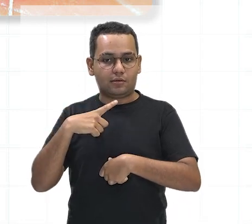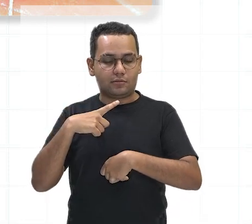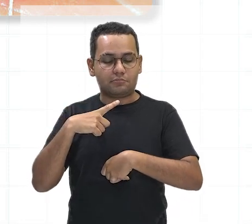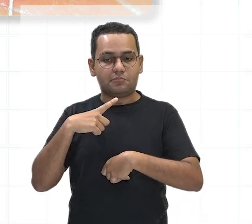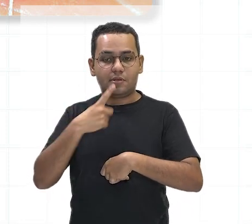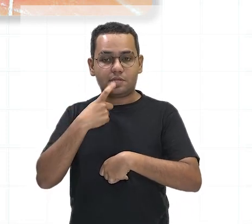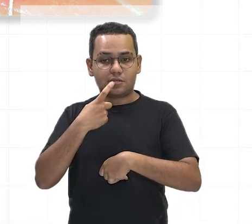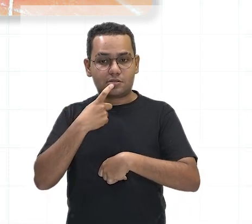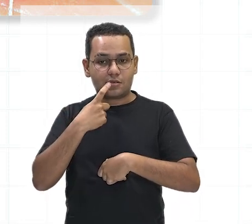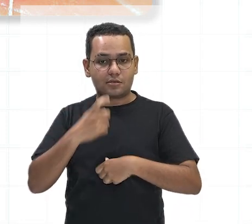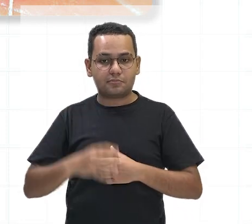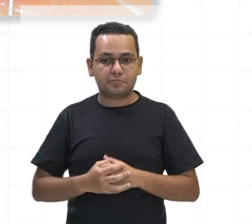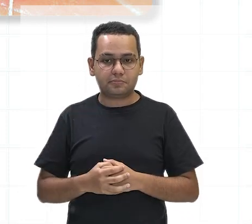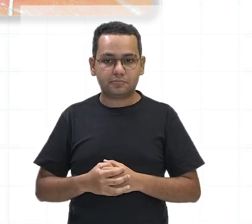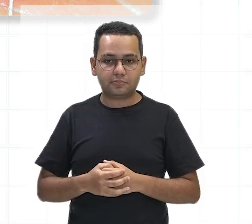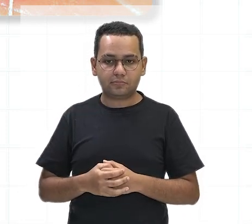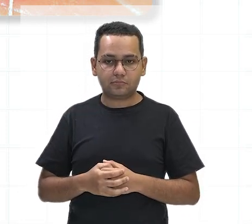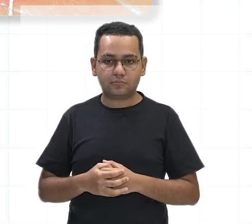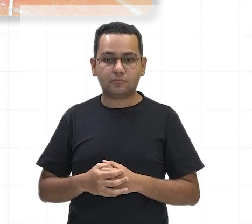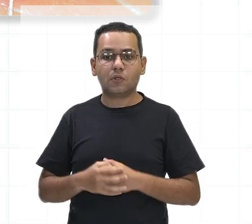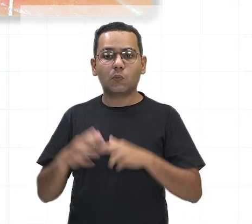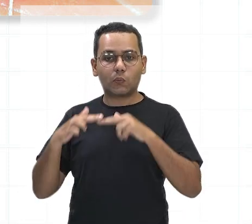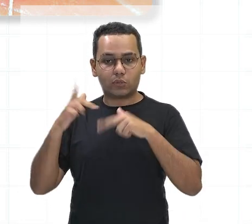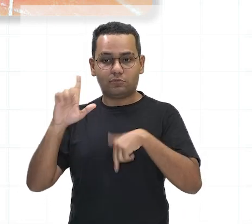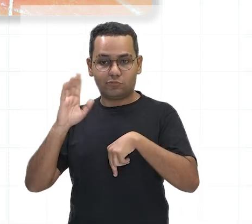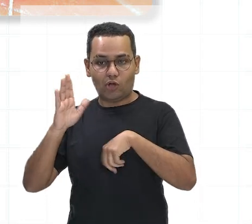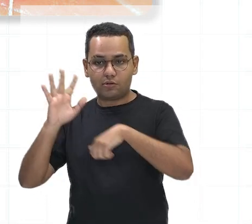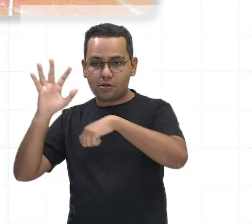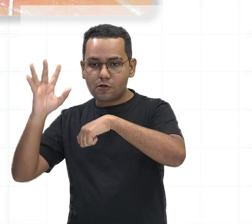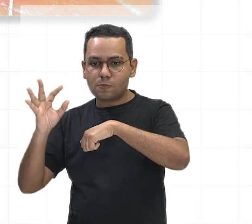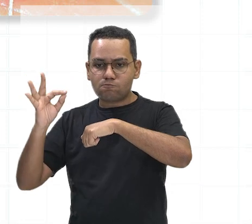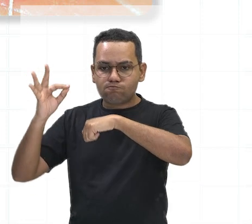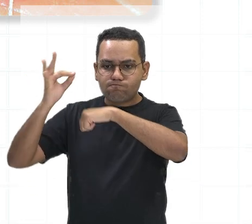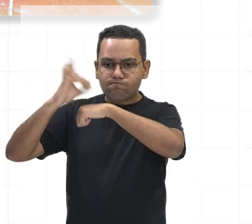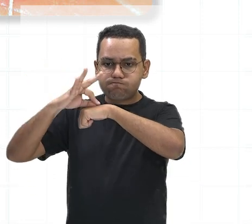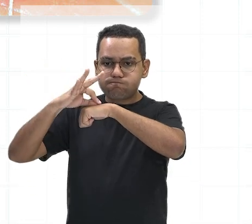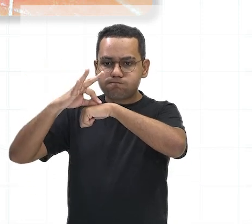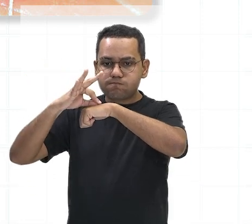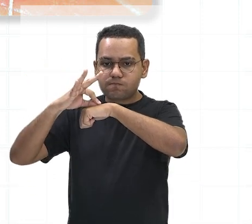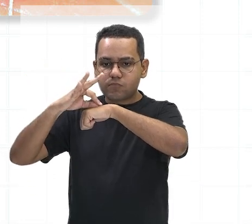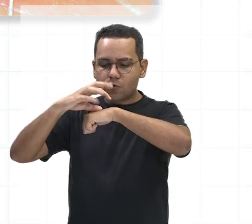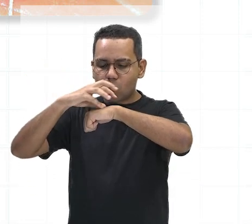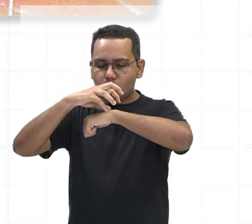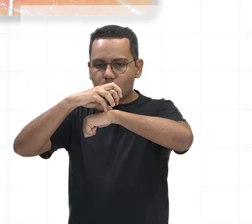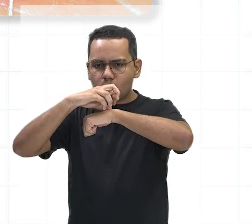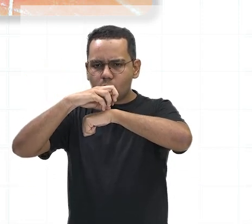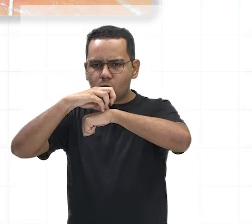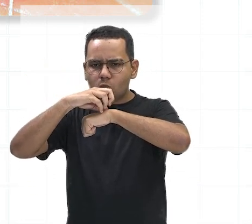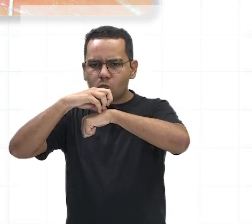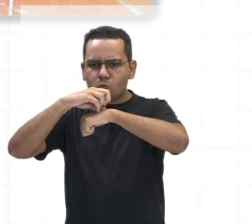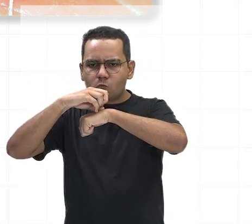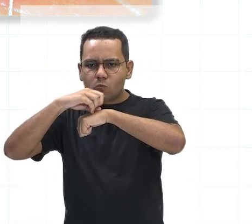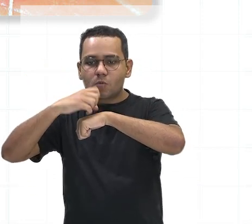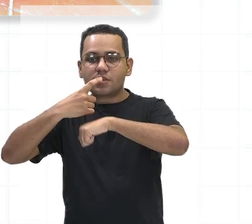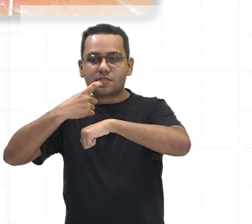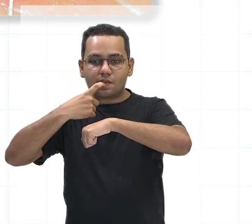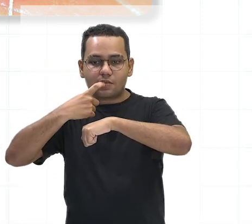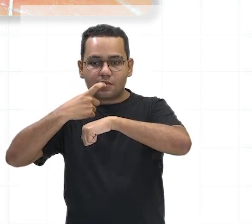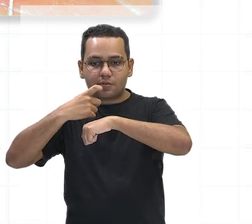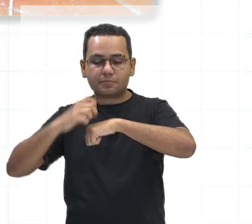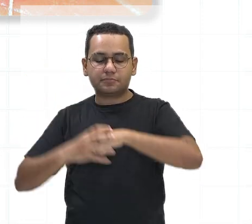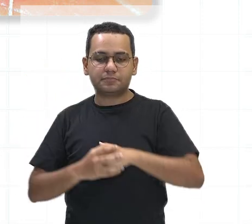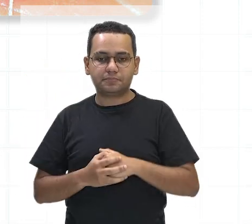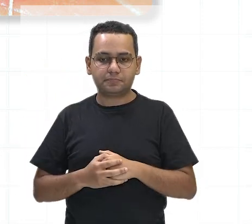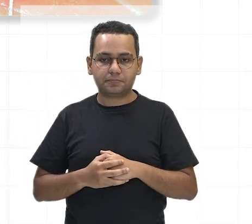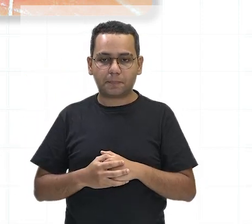Nessa imagem ele já está ali picando uma pessoa, ele está na pele de uma pessoa, está retirando o sangue, se alimentando do sangue, né? No